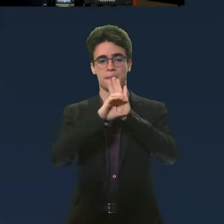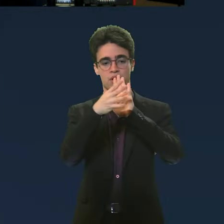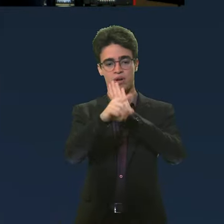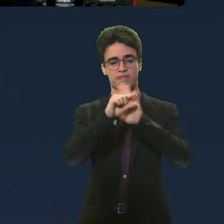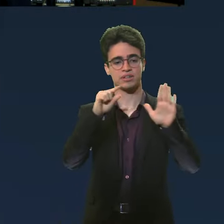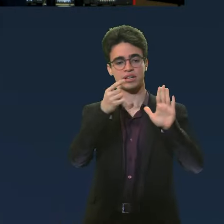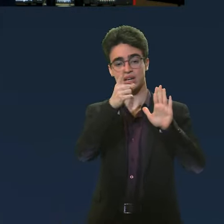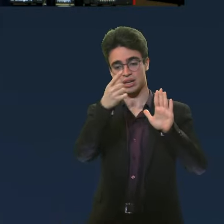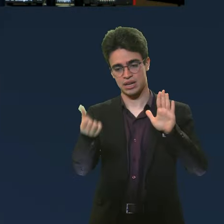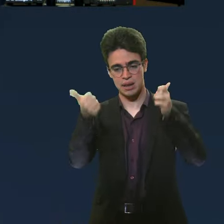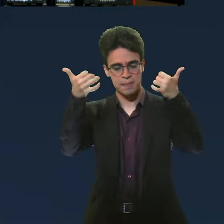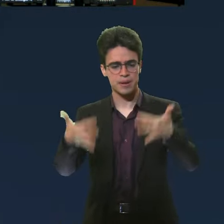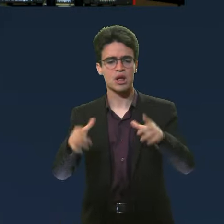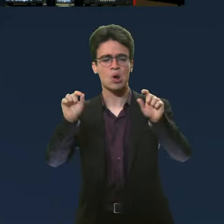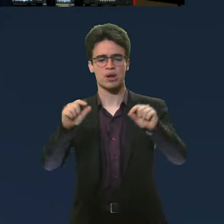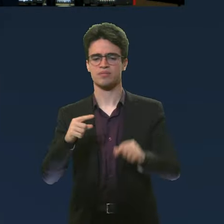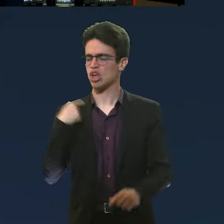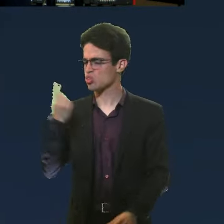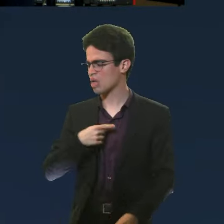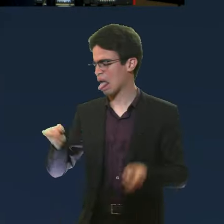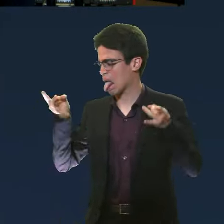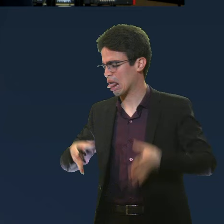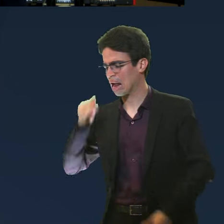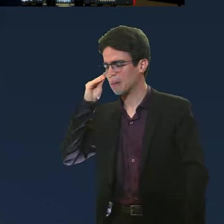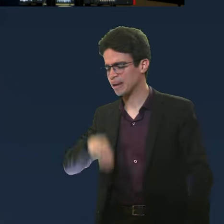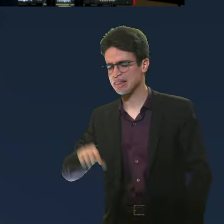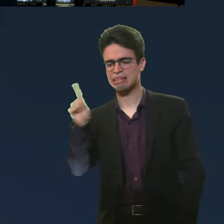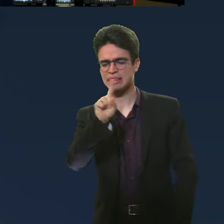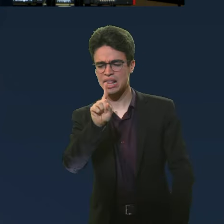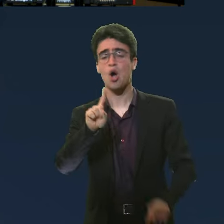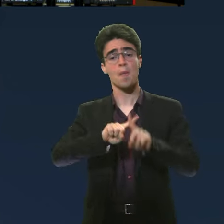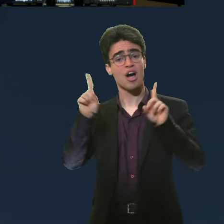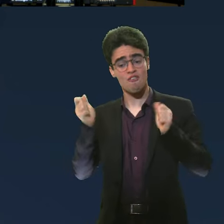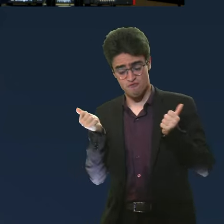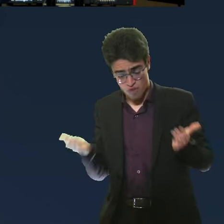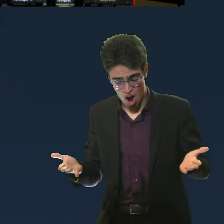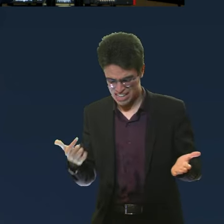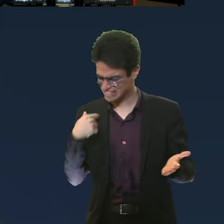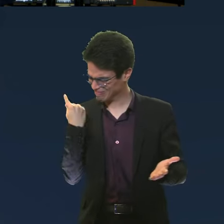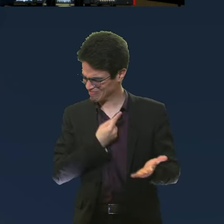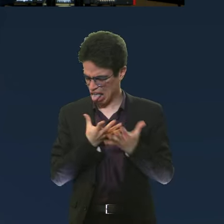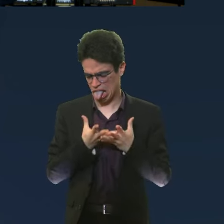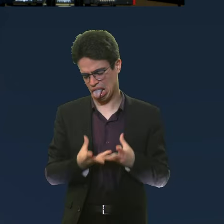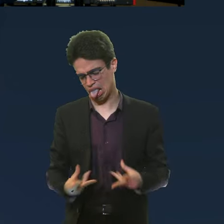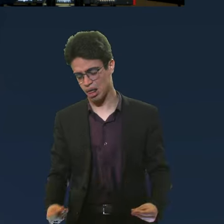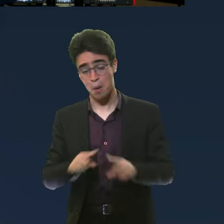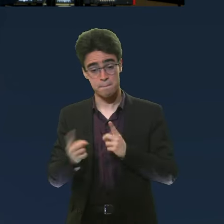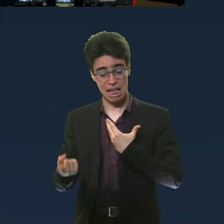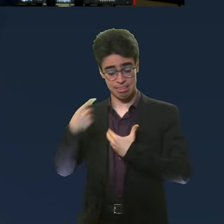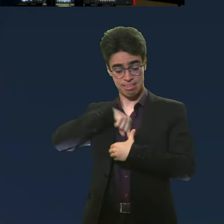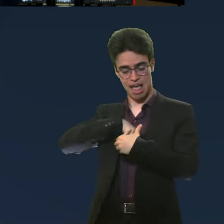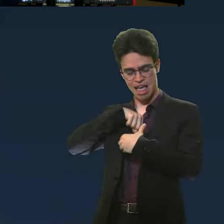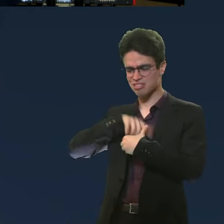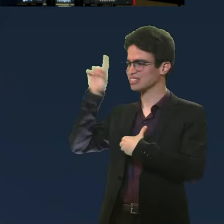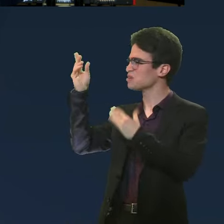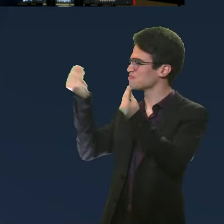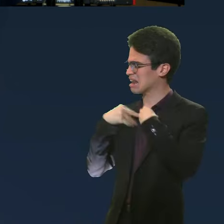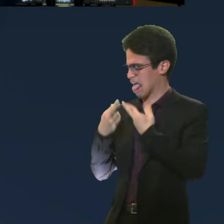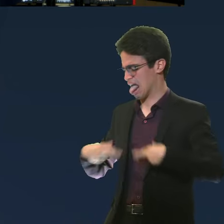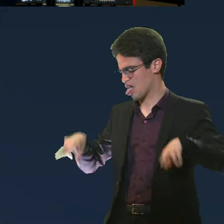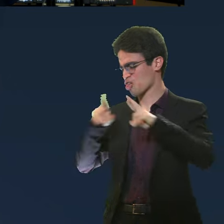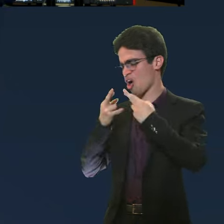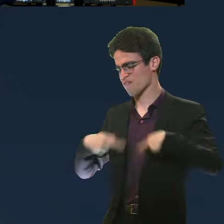não desanimamos, embora exteriormente estejamos a nos desgastar, e interiormente estamos sendo renovados dia após dia, pois os